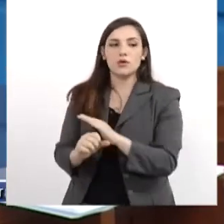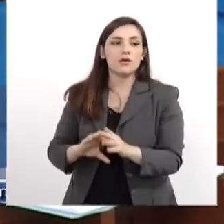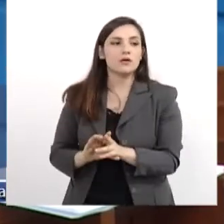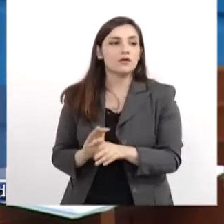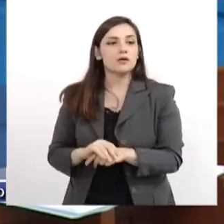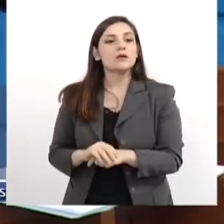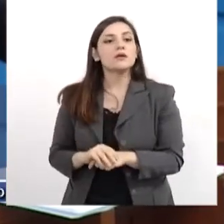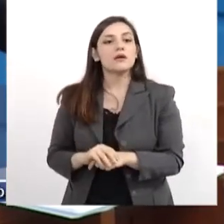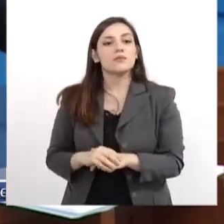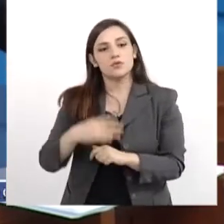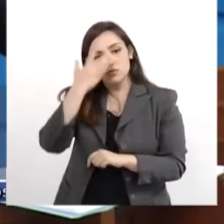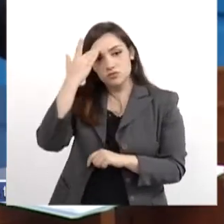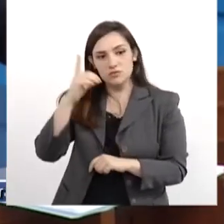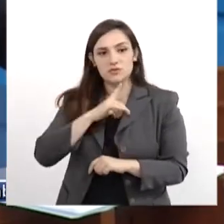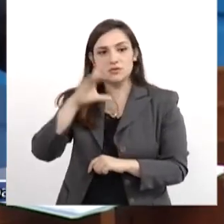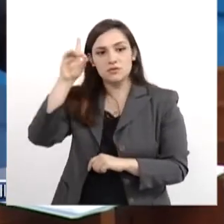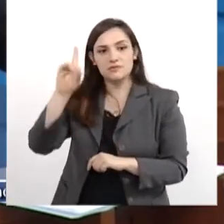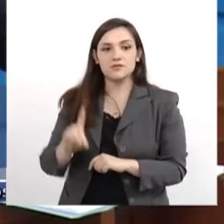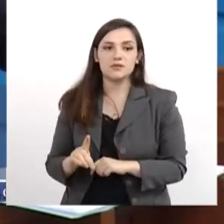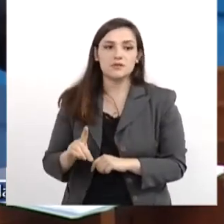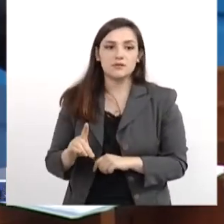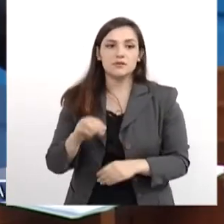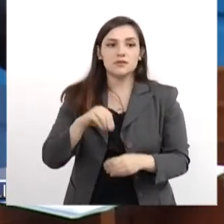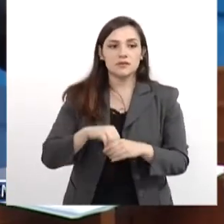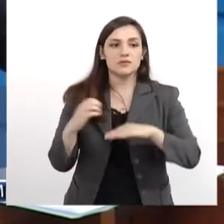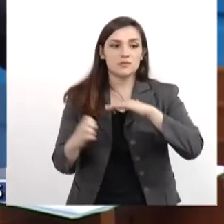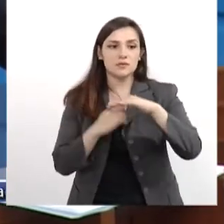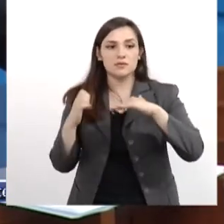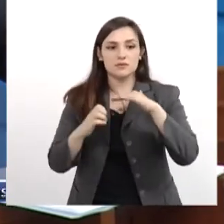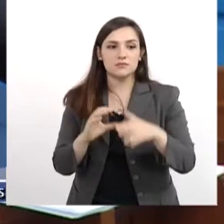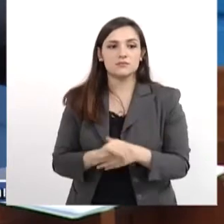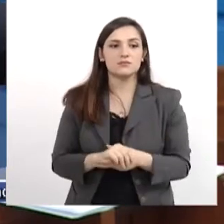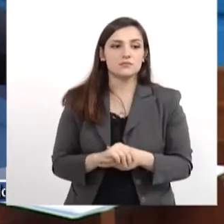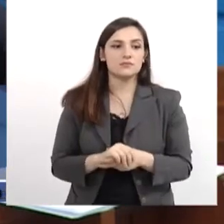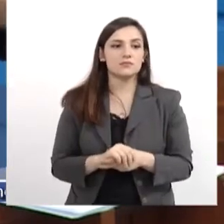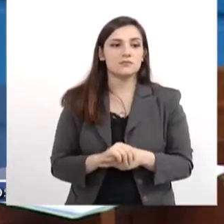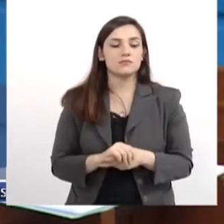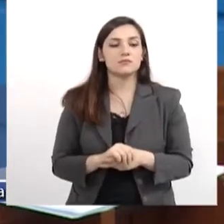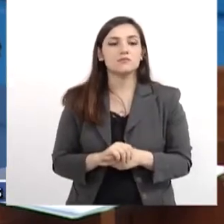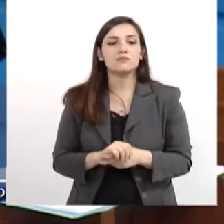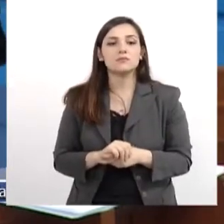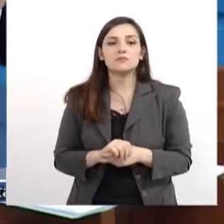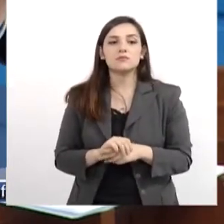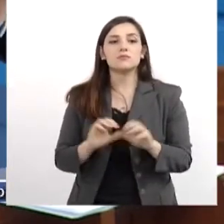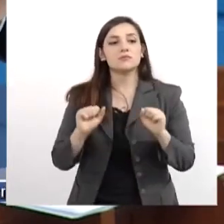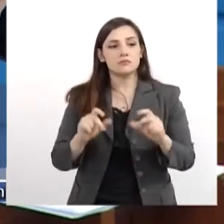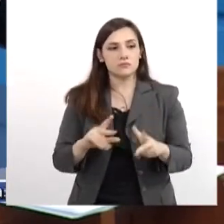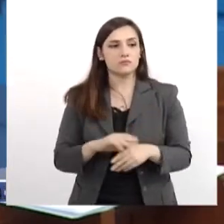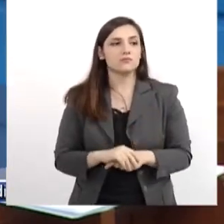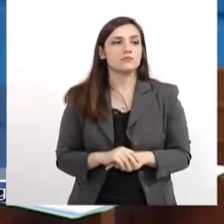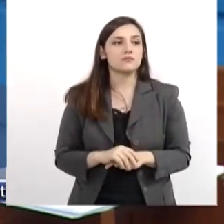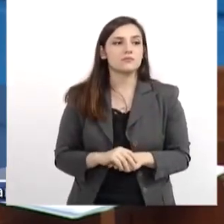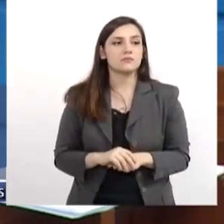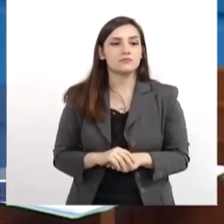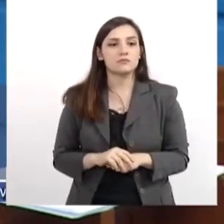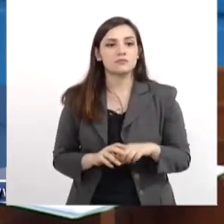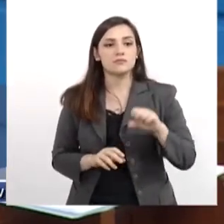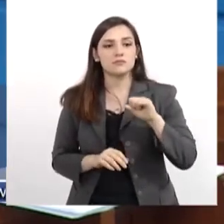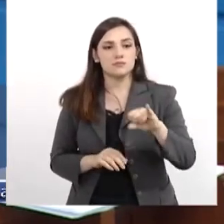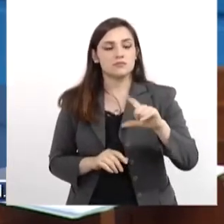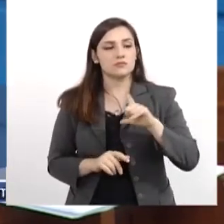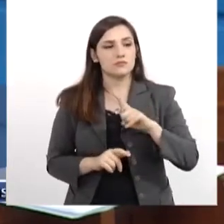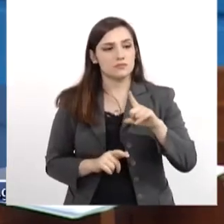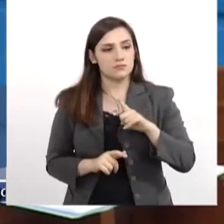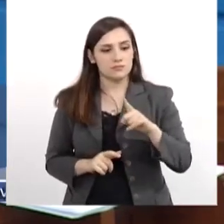de pessoas com deficiência na sua empresa. Ou então, uma empresa, ela tinha que contratar